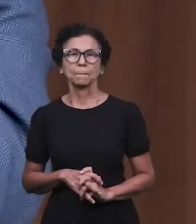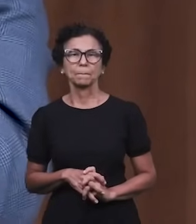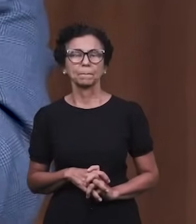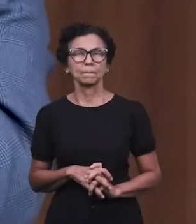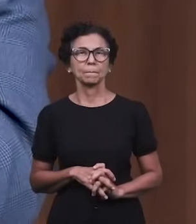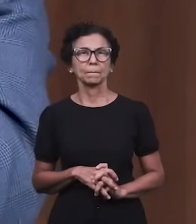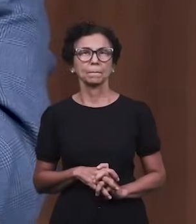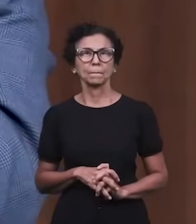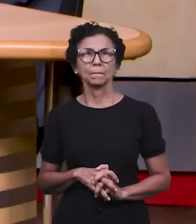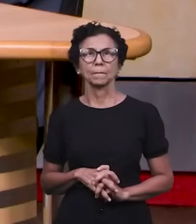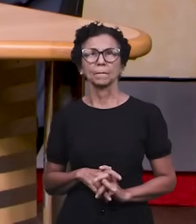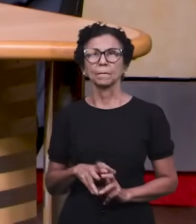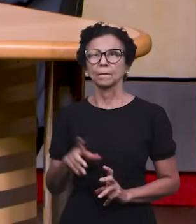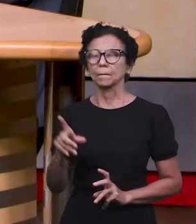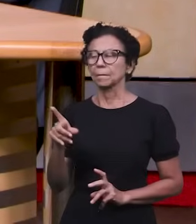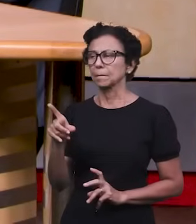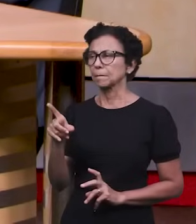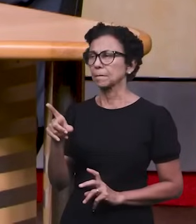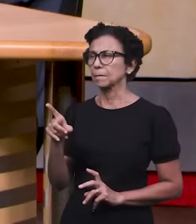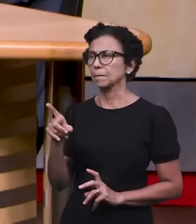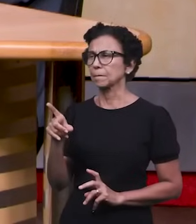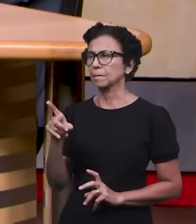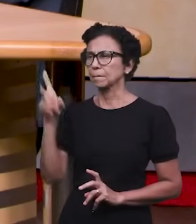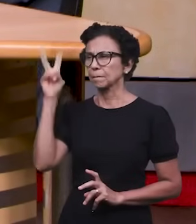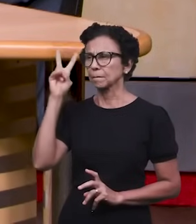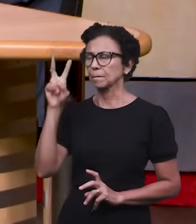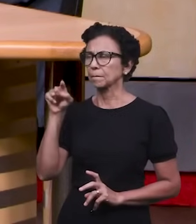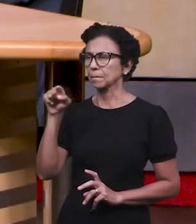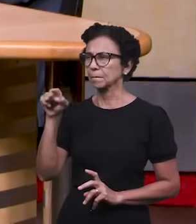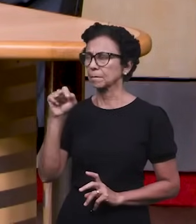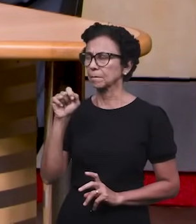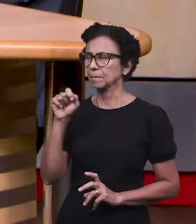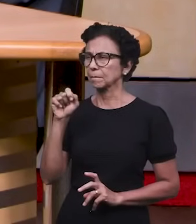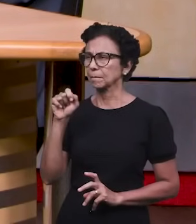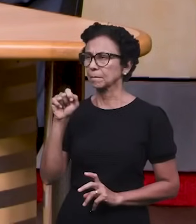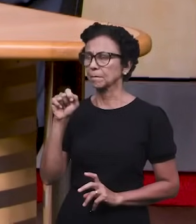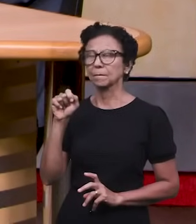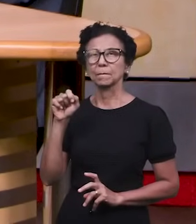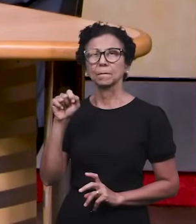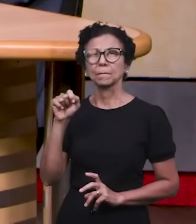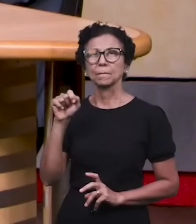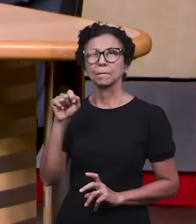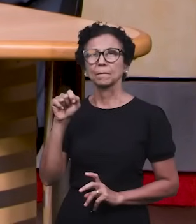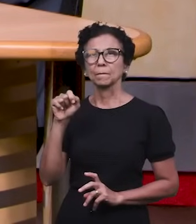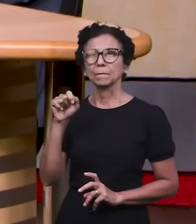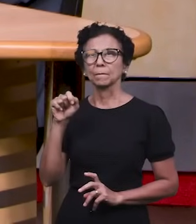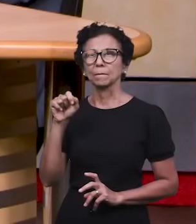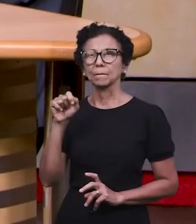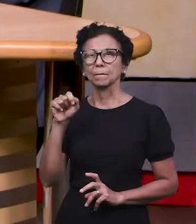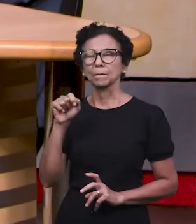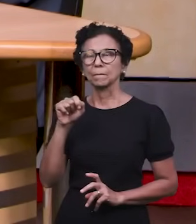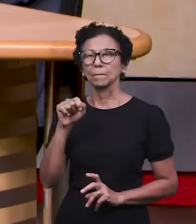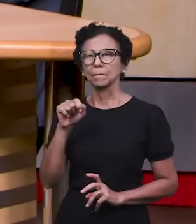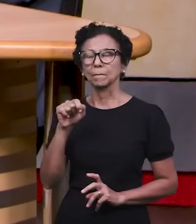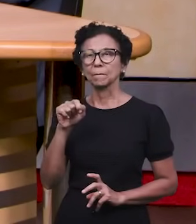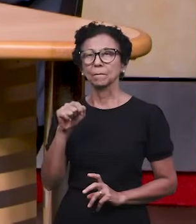dessa forma. Que você disse para te lembrar, eu acho que tem a ver com o tópico agora, você falar sobre o